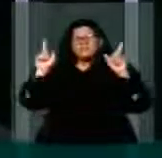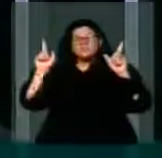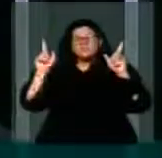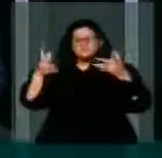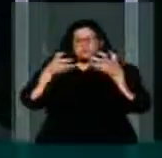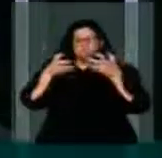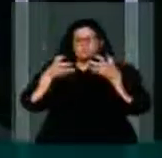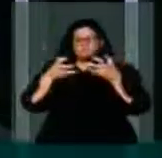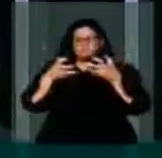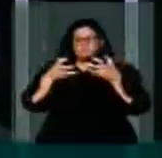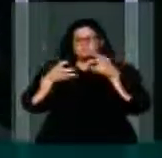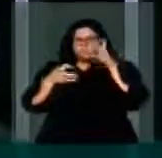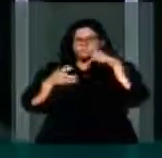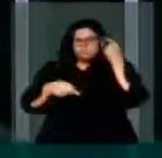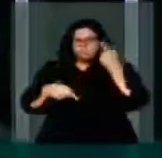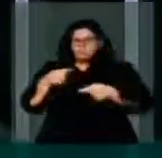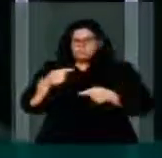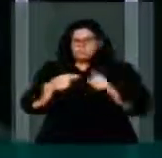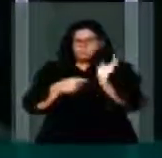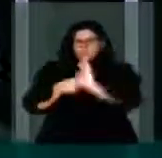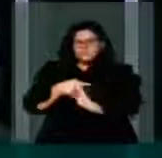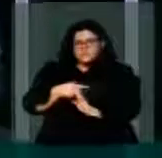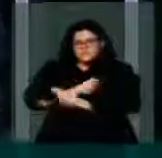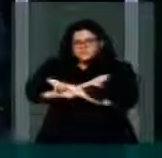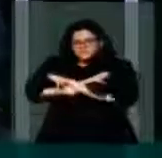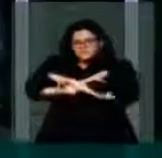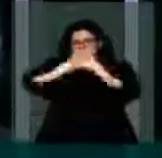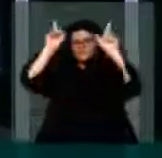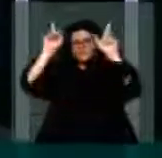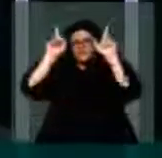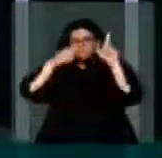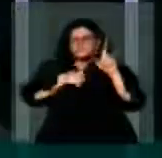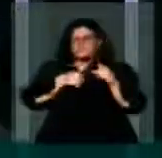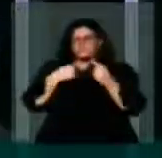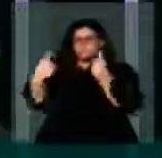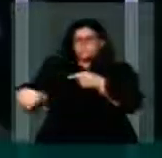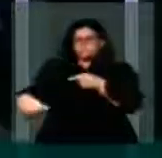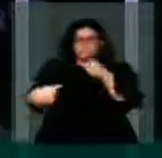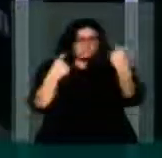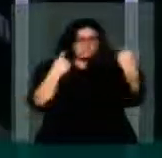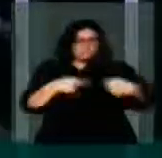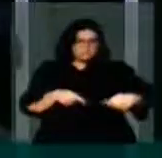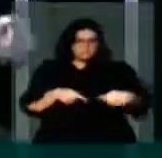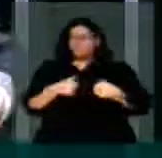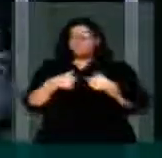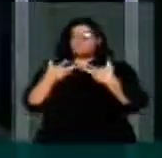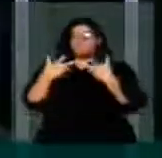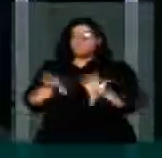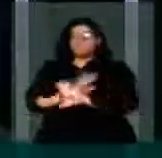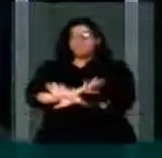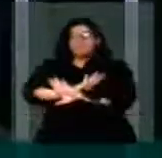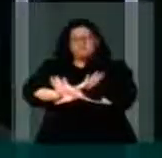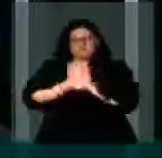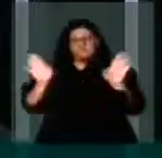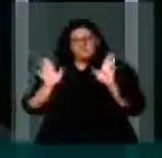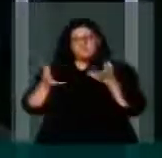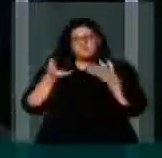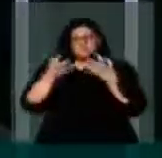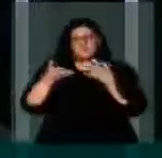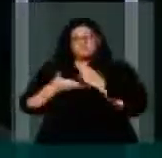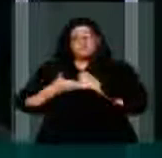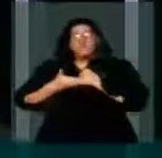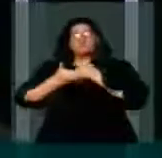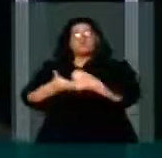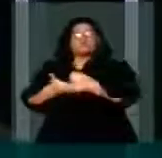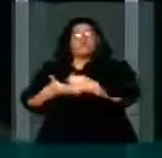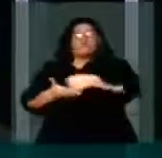brasileira. E como eu disse, não venho para ser contra esse ou aquele, para ser contra esse partido ou aquele grupo, venho para ser a favor do